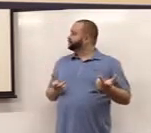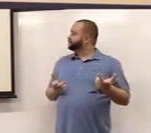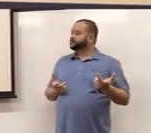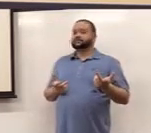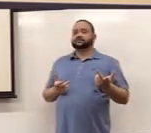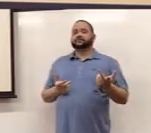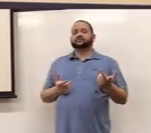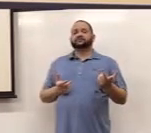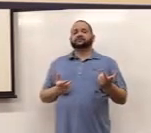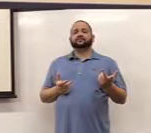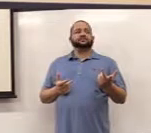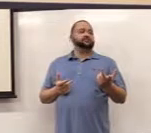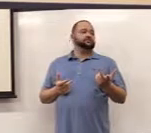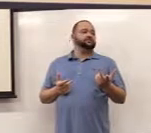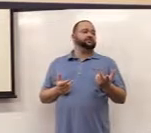Oi?